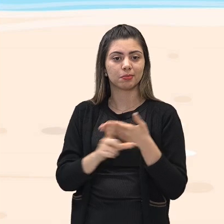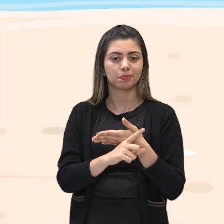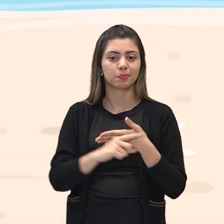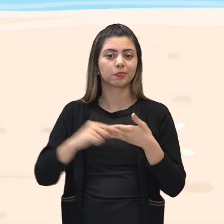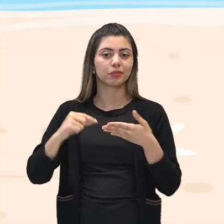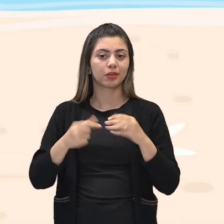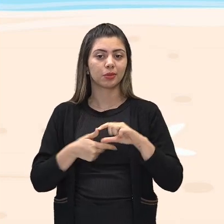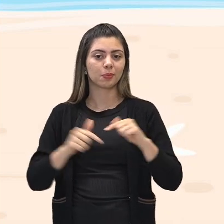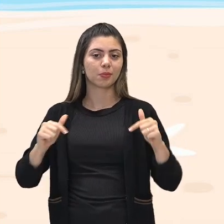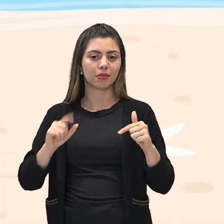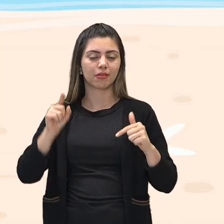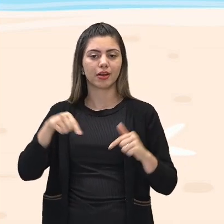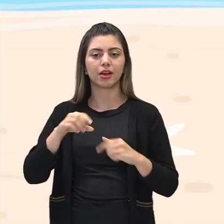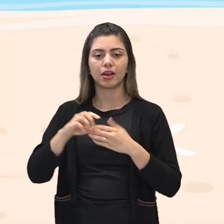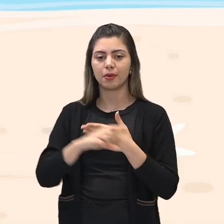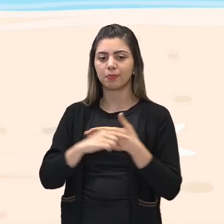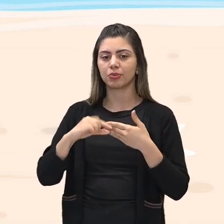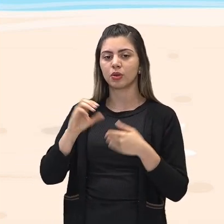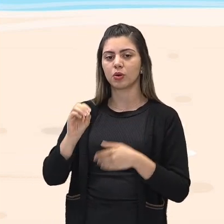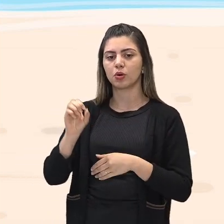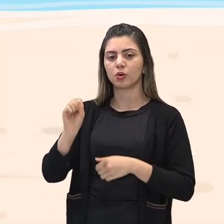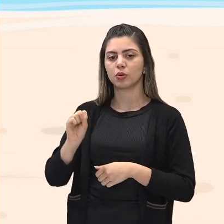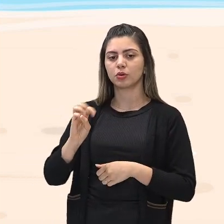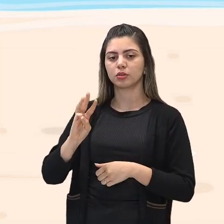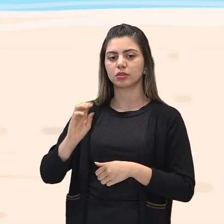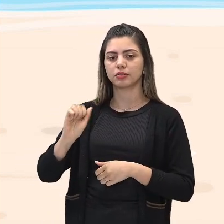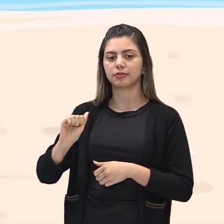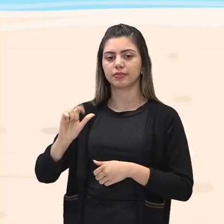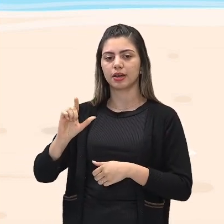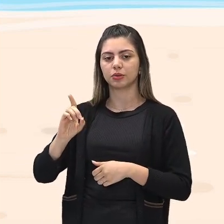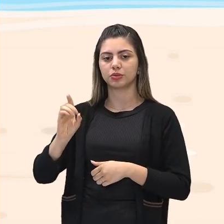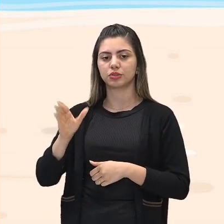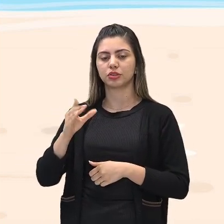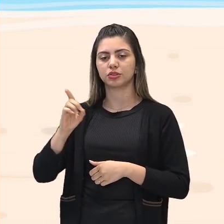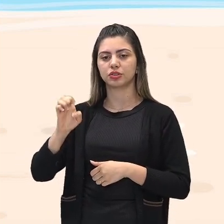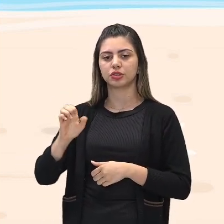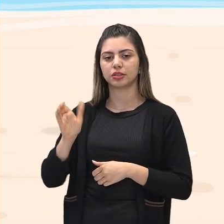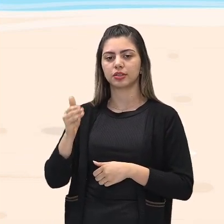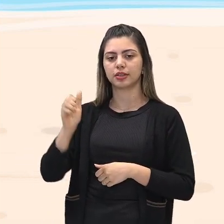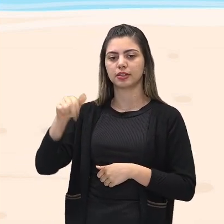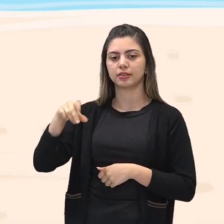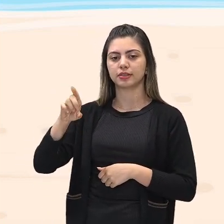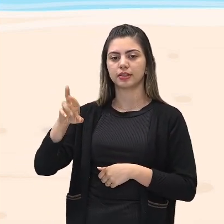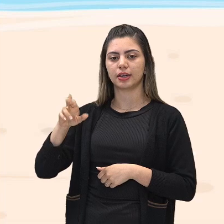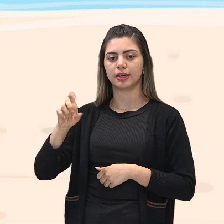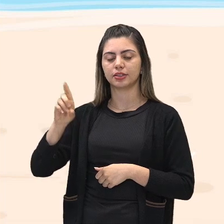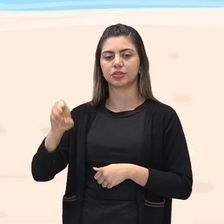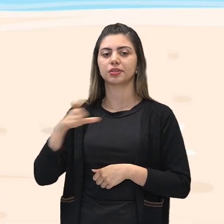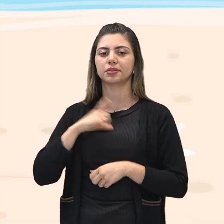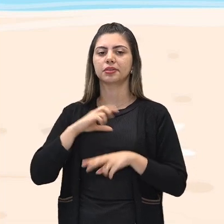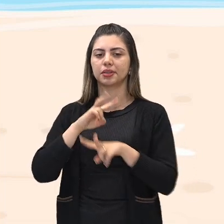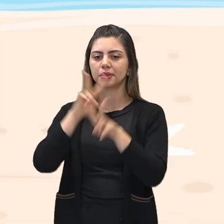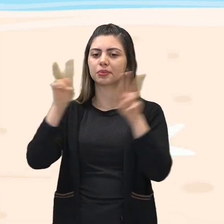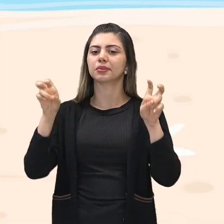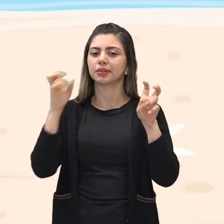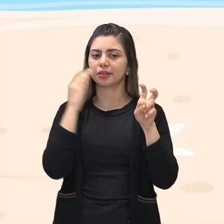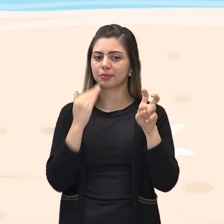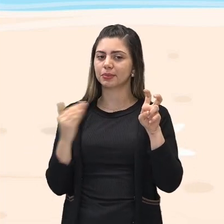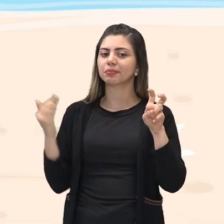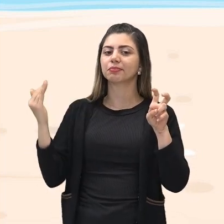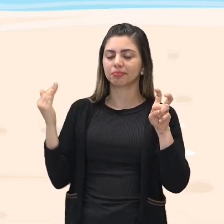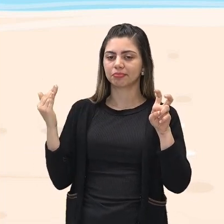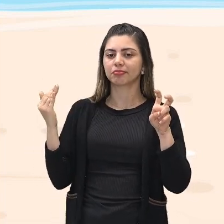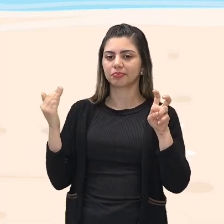modernista chamado Oswald de Andrade, né? No poema aí no poema Erro